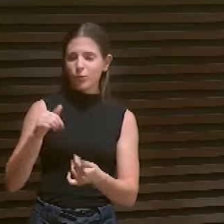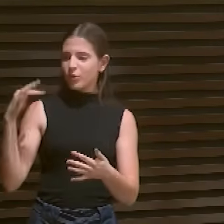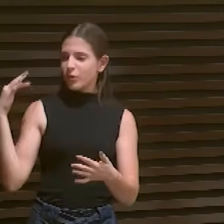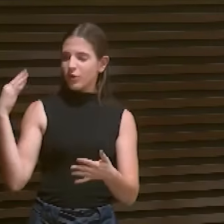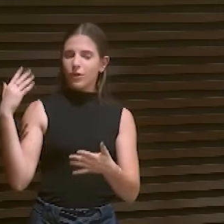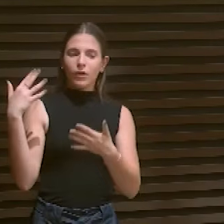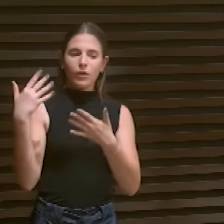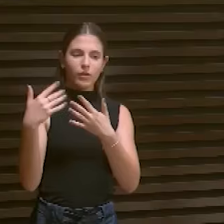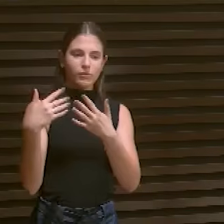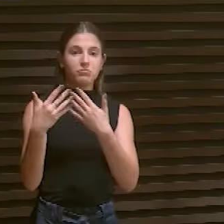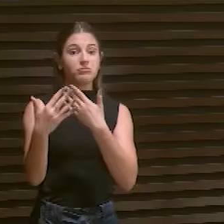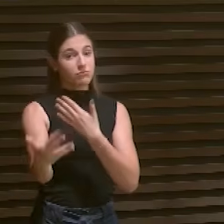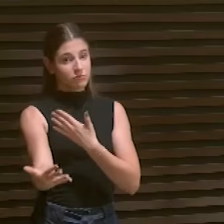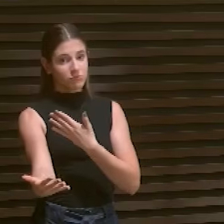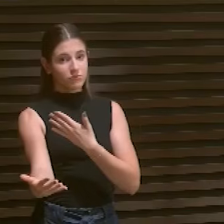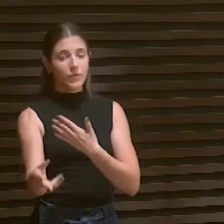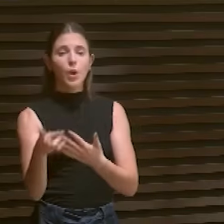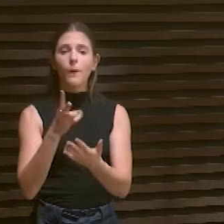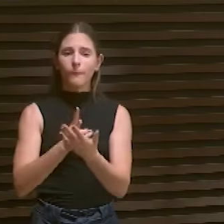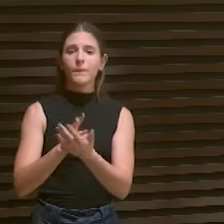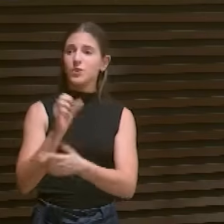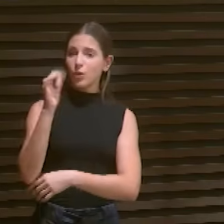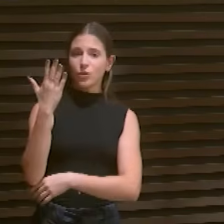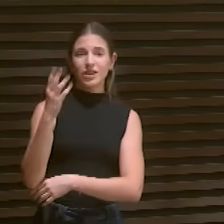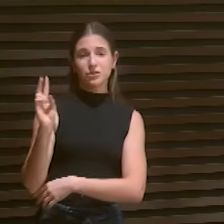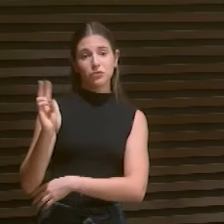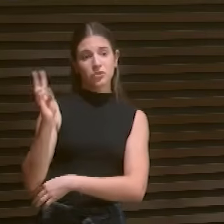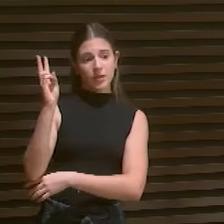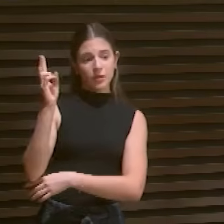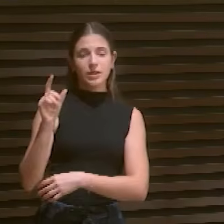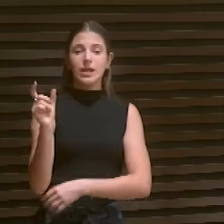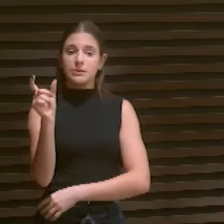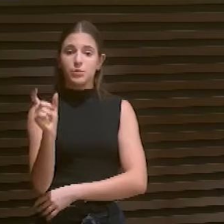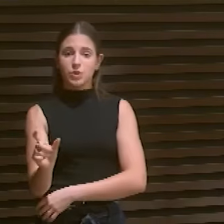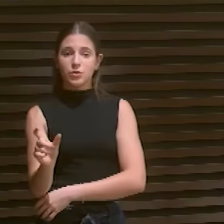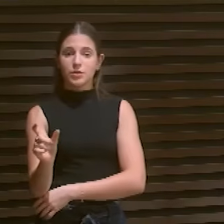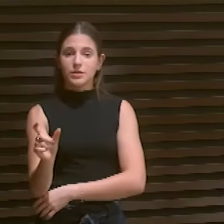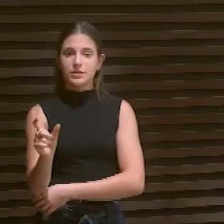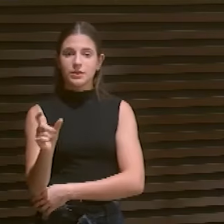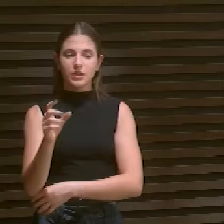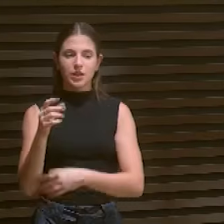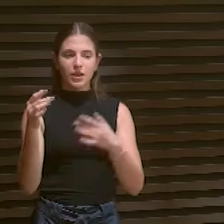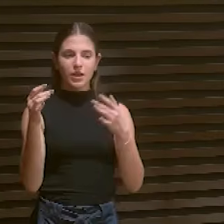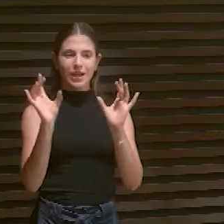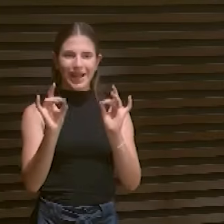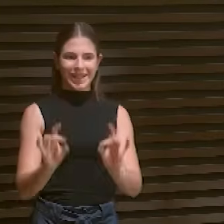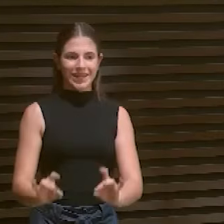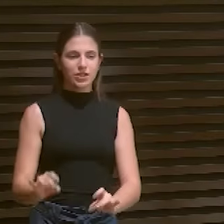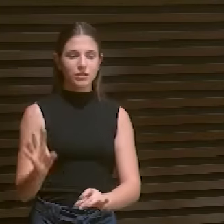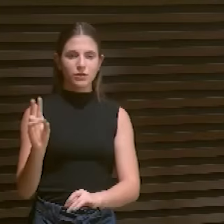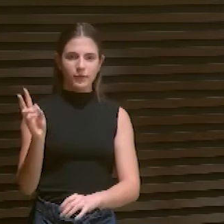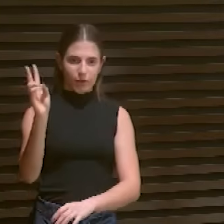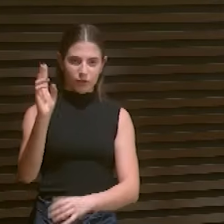mesmo acontece com os seus valores e aqueles que são caracterizados pelos seus valores. Quão